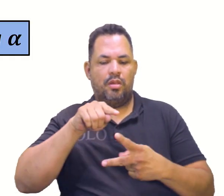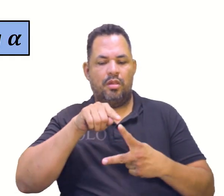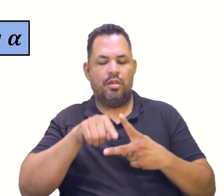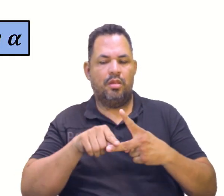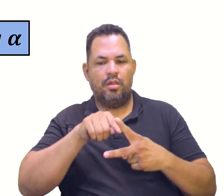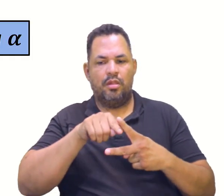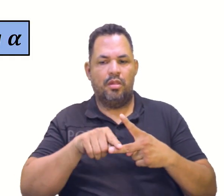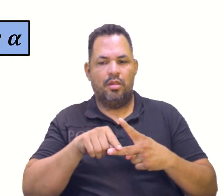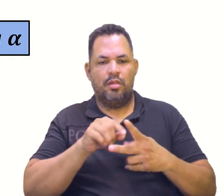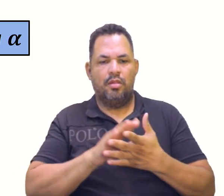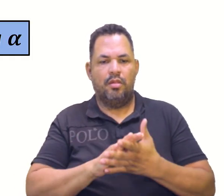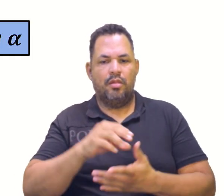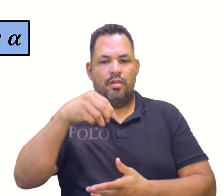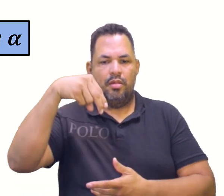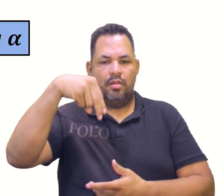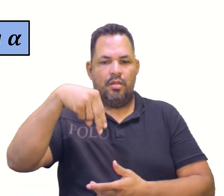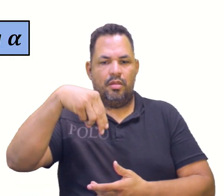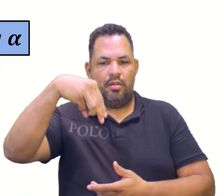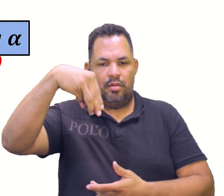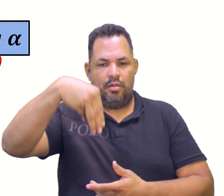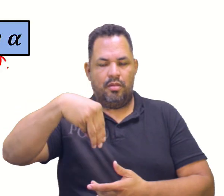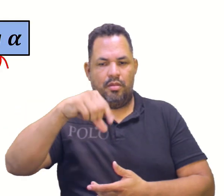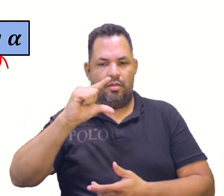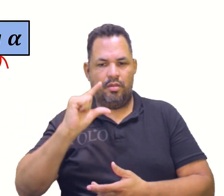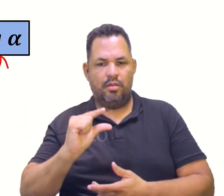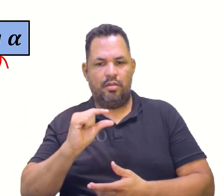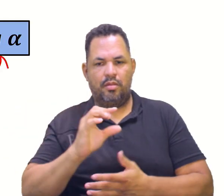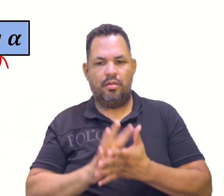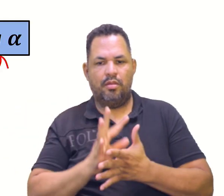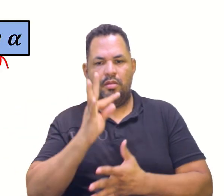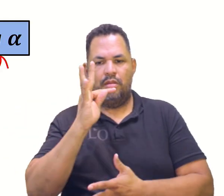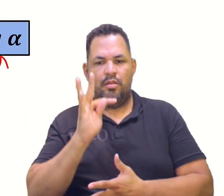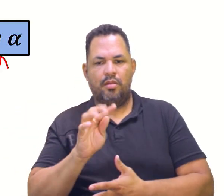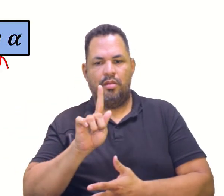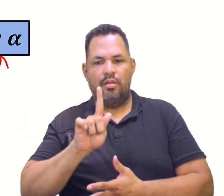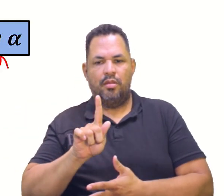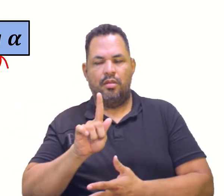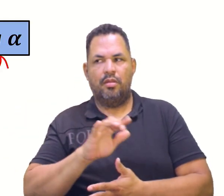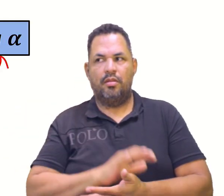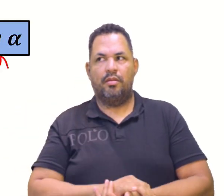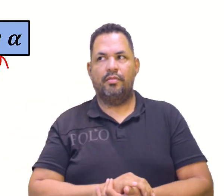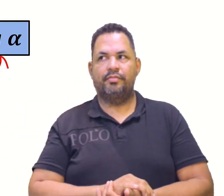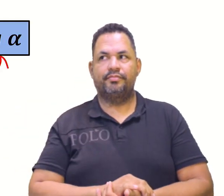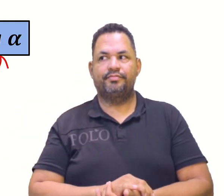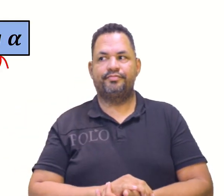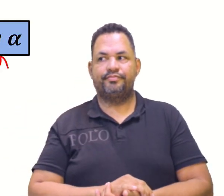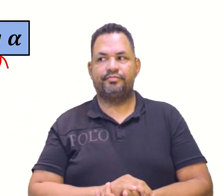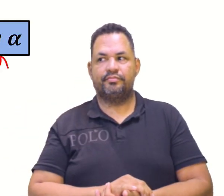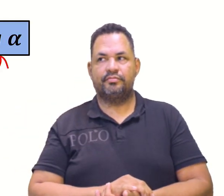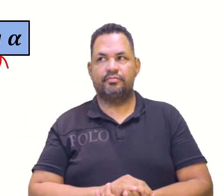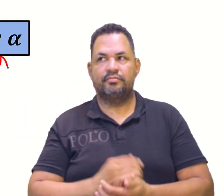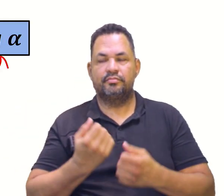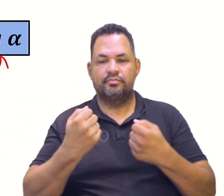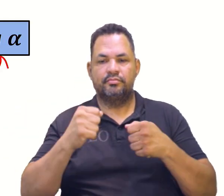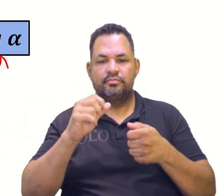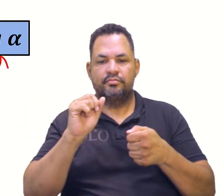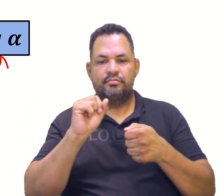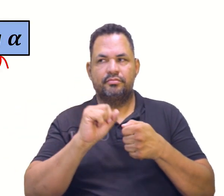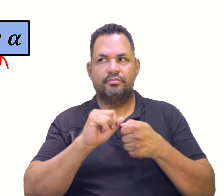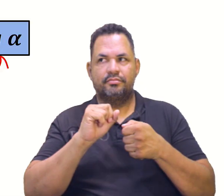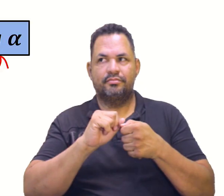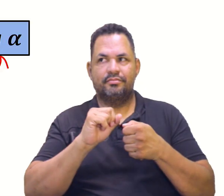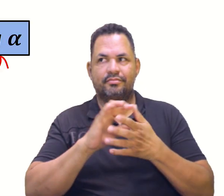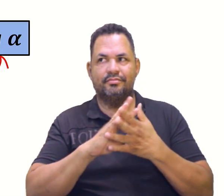coeficiente angular é o nosso mzinho. Ou também a tangente de um determinado ângulo, tá? Então a gente pode fazer o